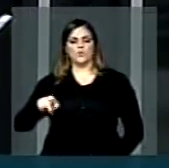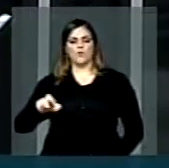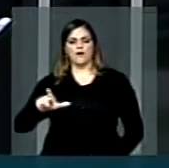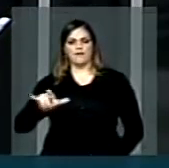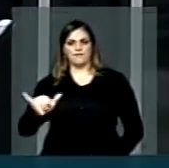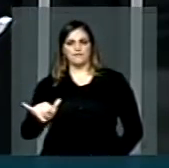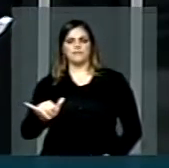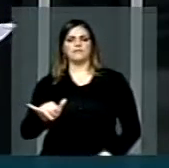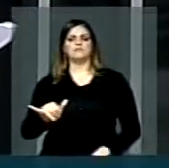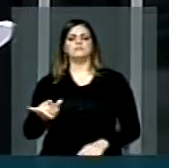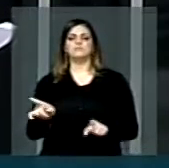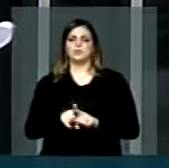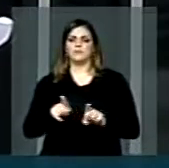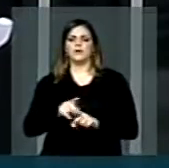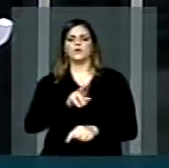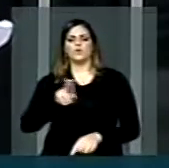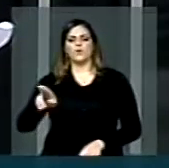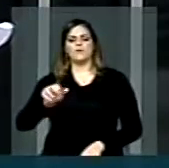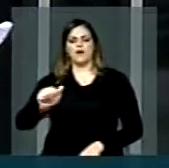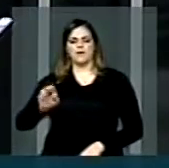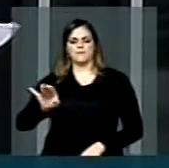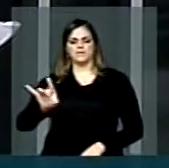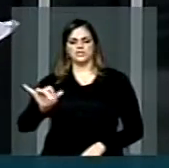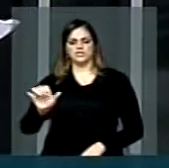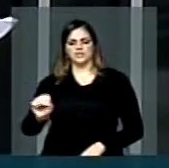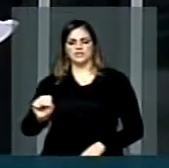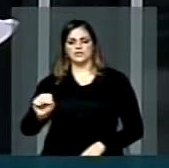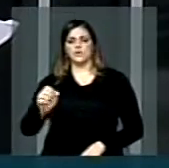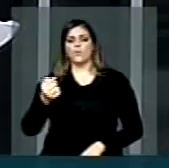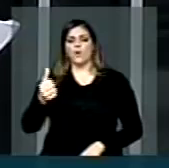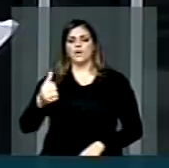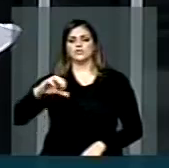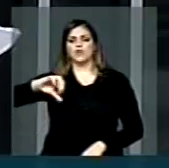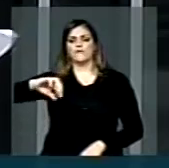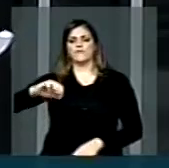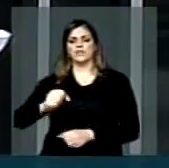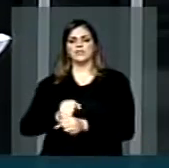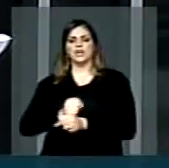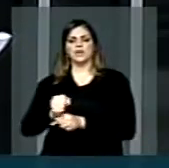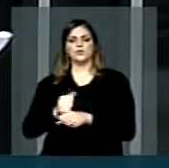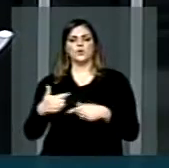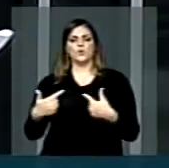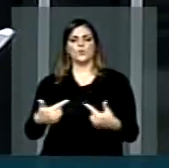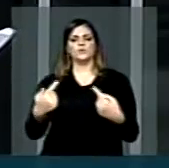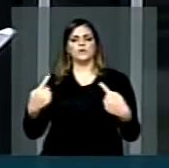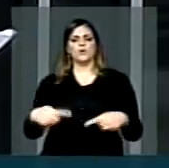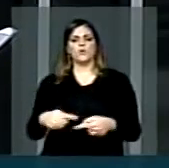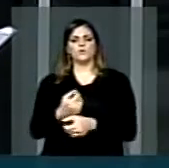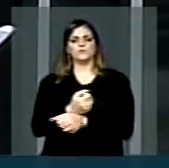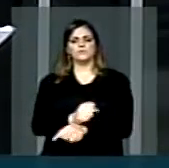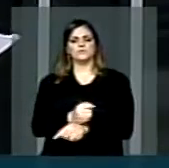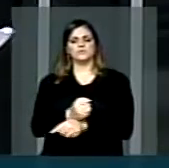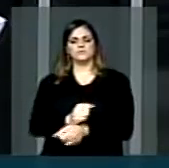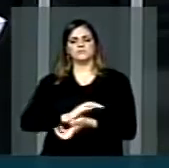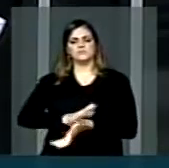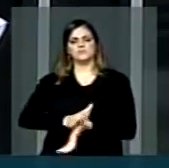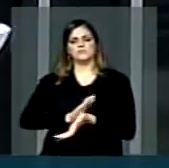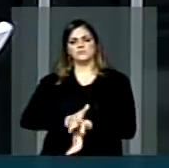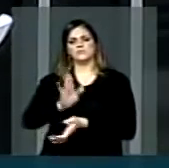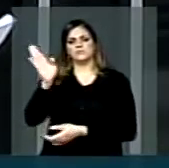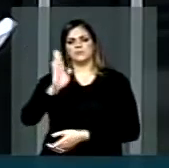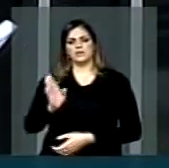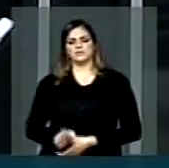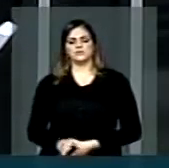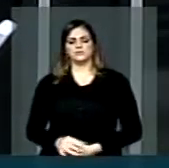com justiça o nome de Abdias do Nascimento e seus quase 90 anos de luta contra o racismo e o preconceito no Brasil.